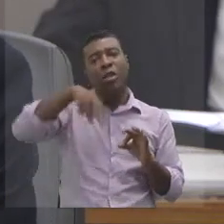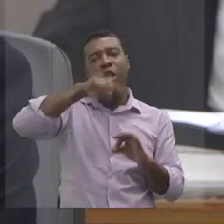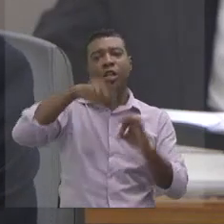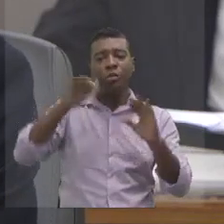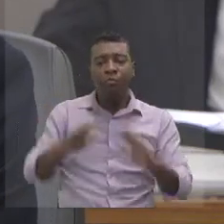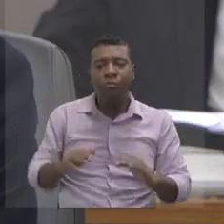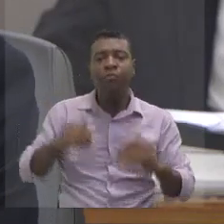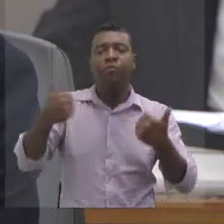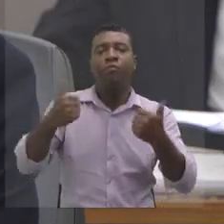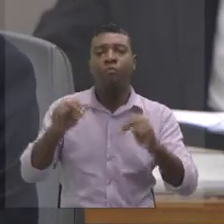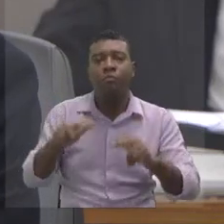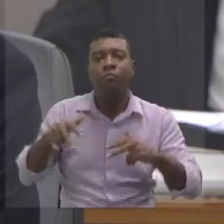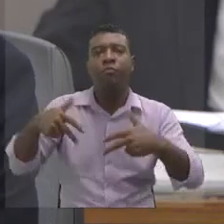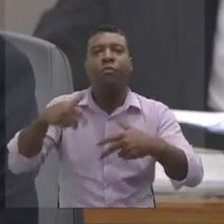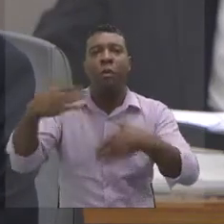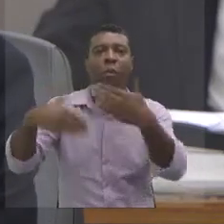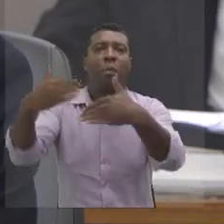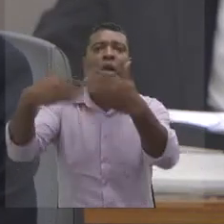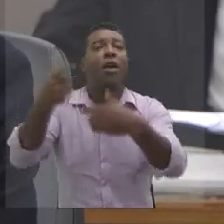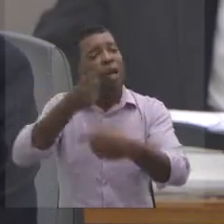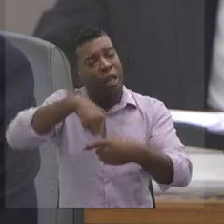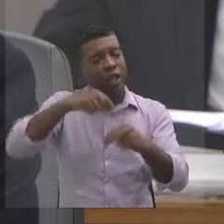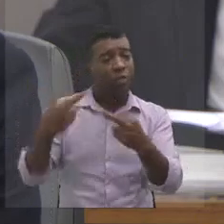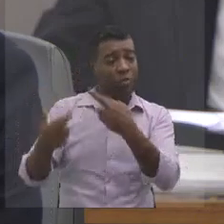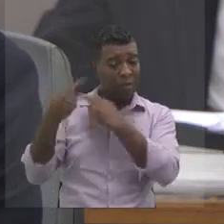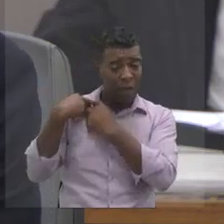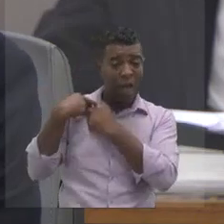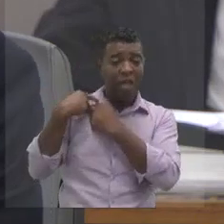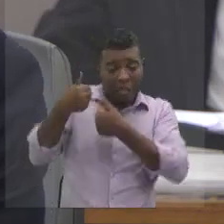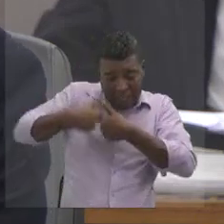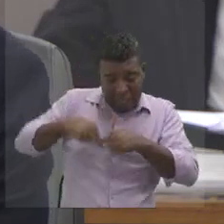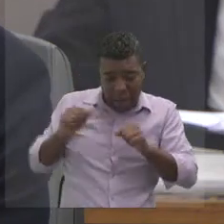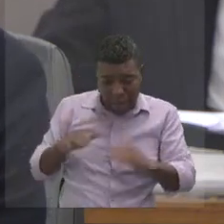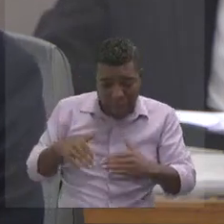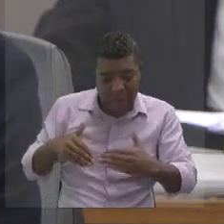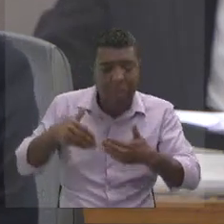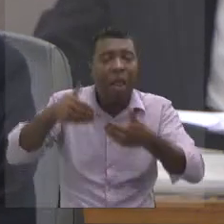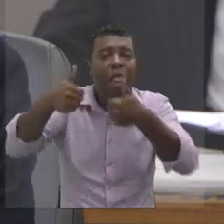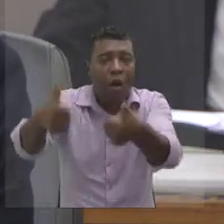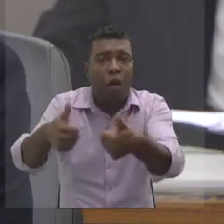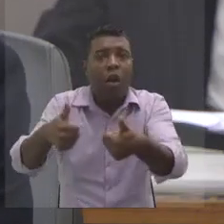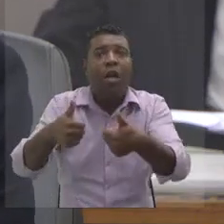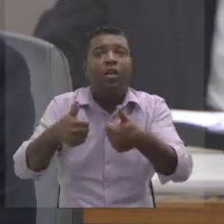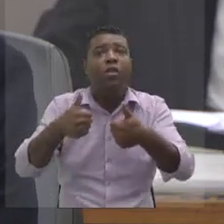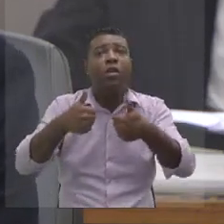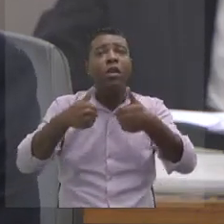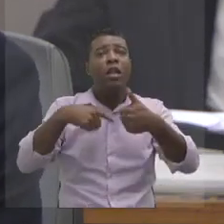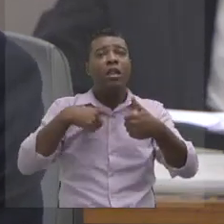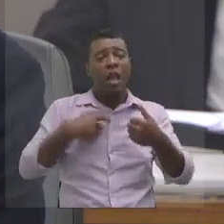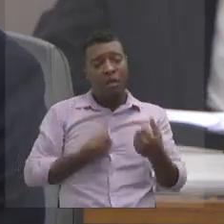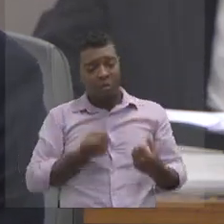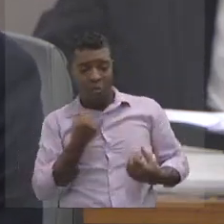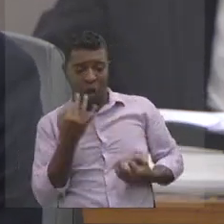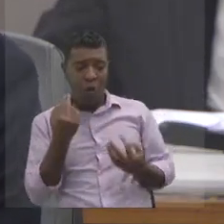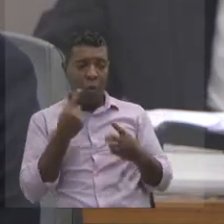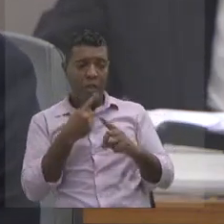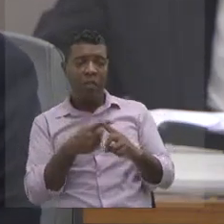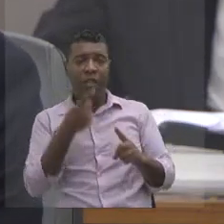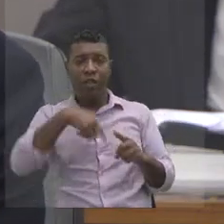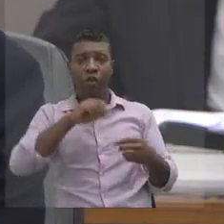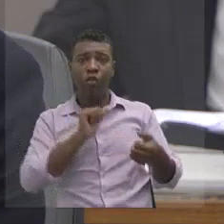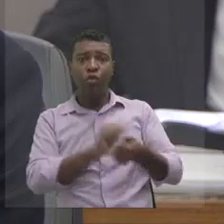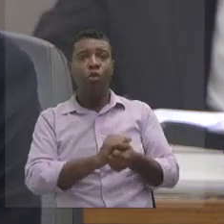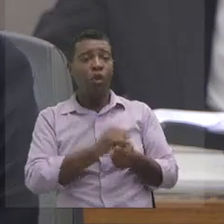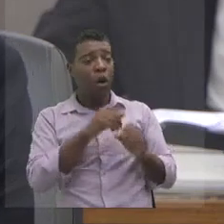com muita responsabilidade a gente vem avançado né e eu sempre né a gente vemos aí oportunidade de estar junto algumas vezes Aqui nós temos que terminar o projeto